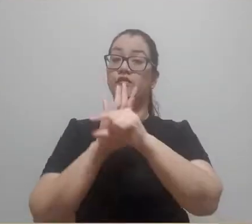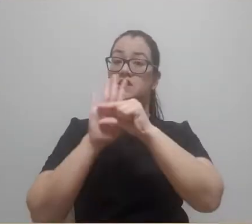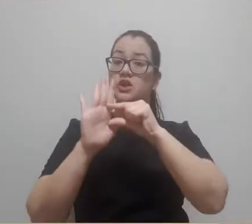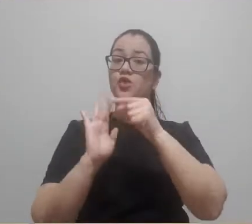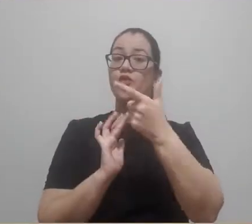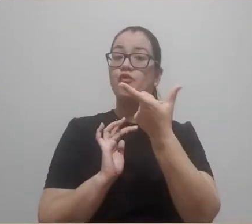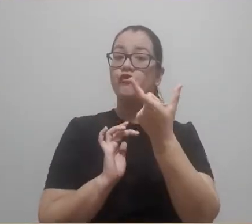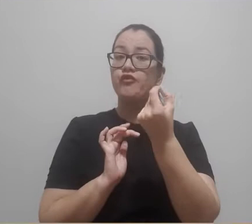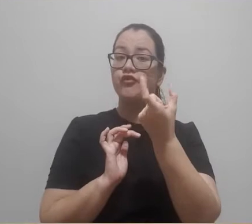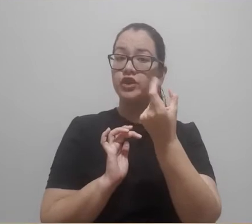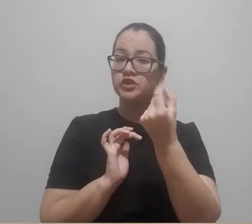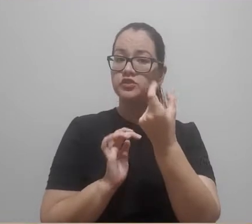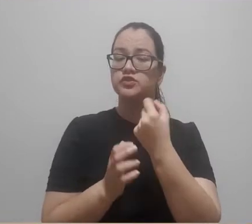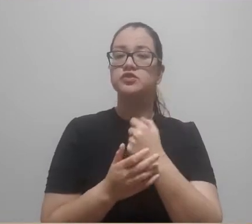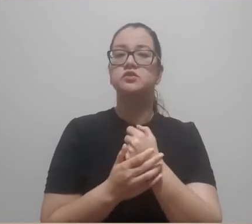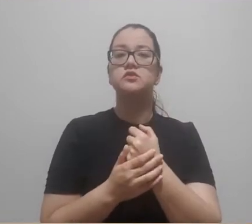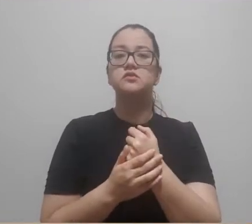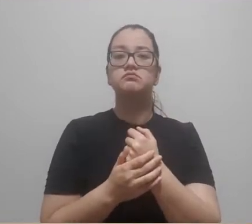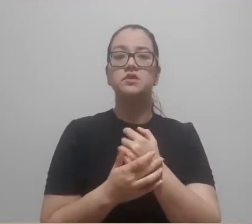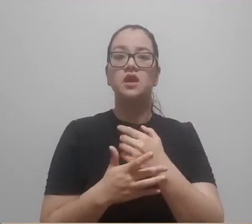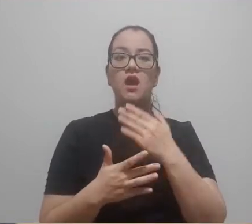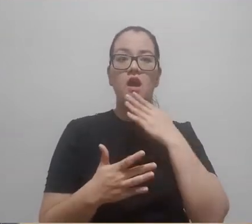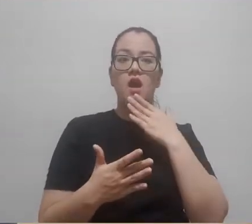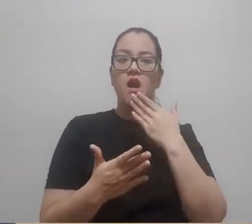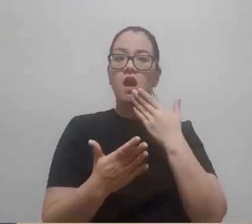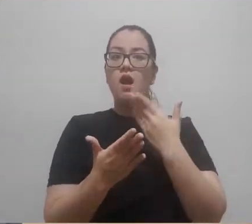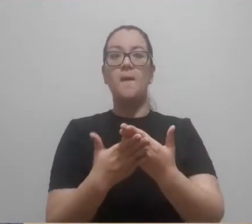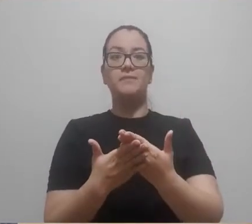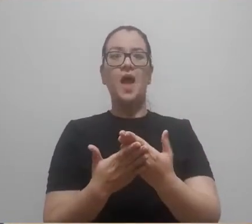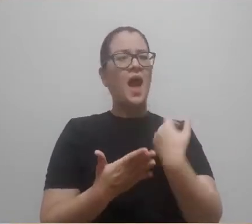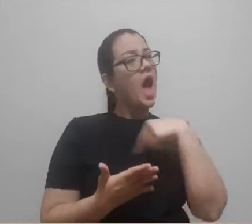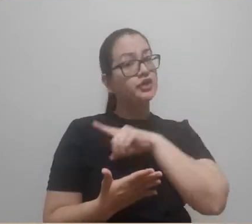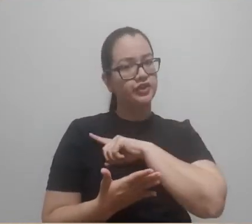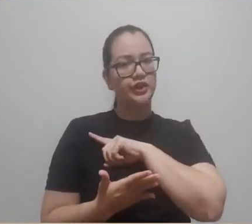no versículo 20, que é chocante, para